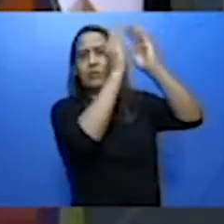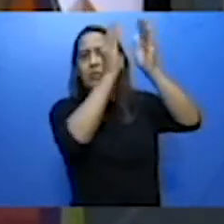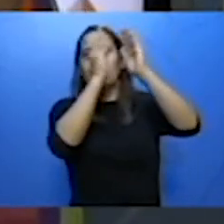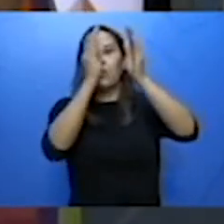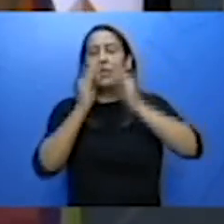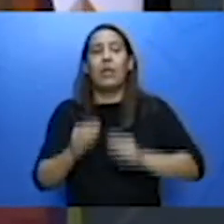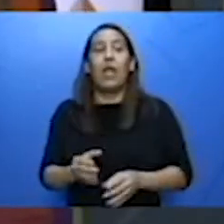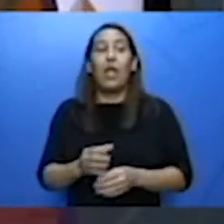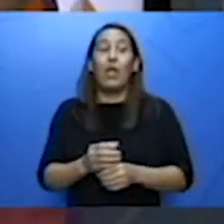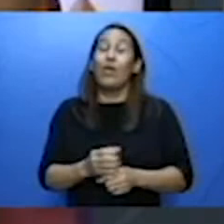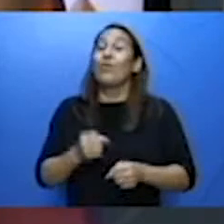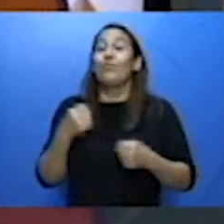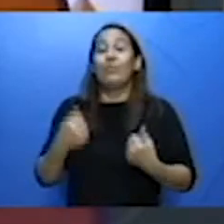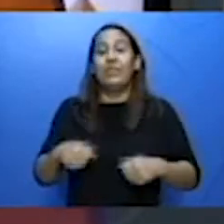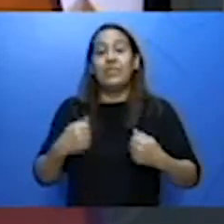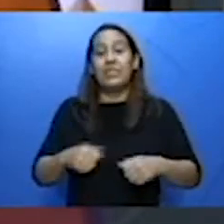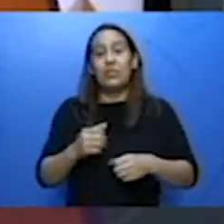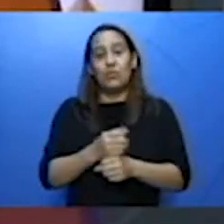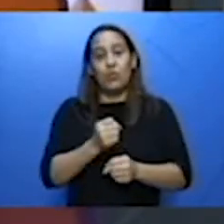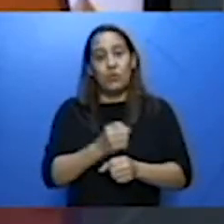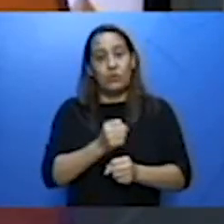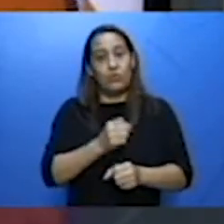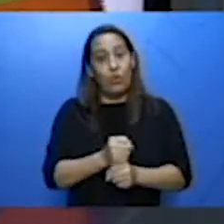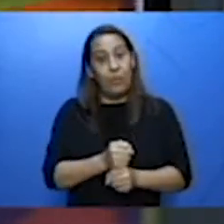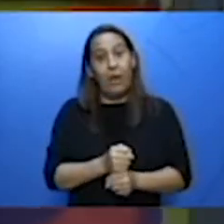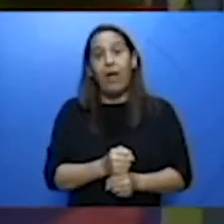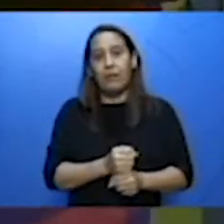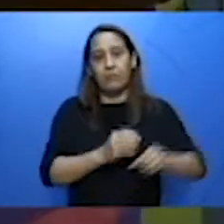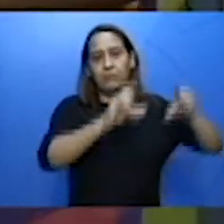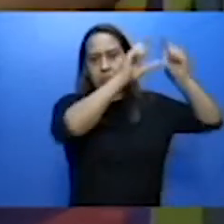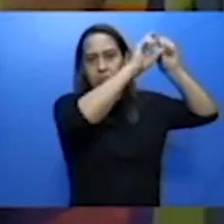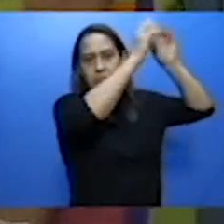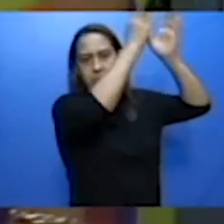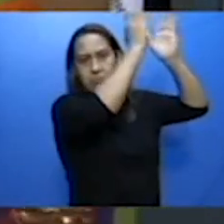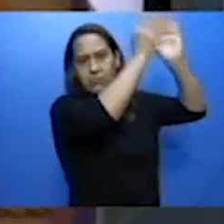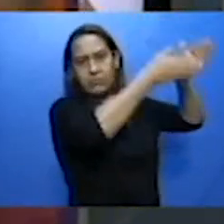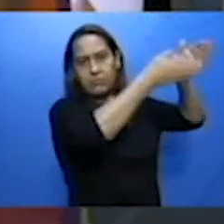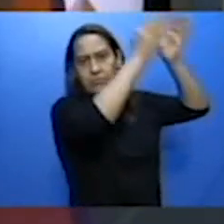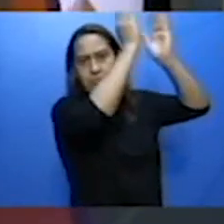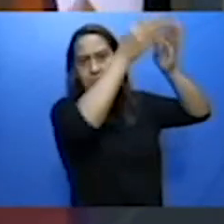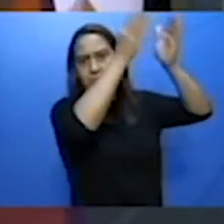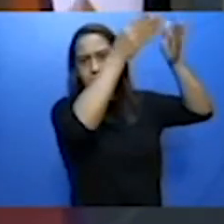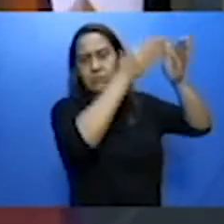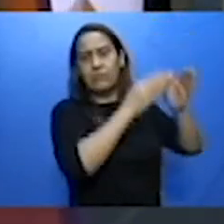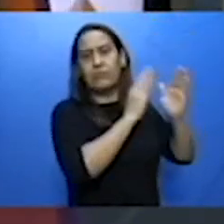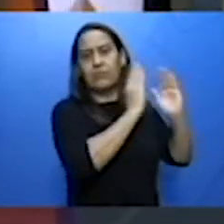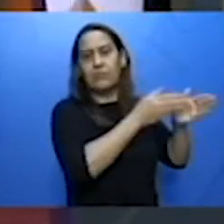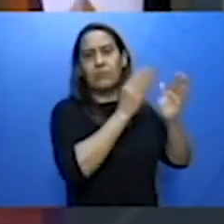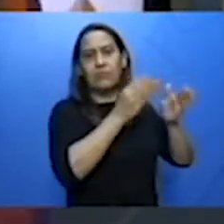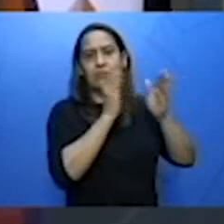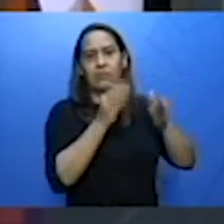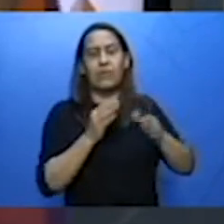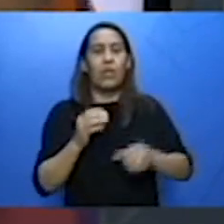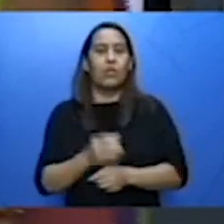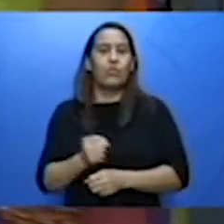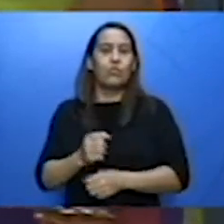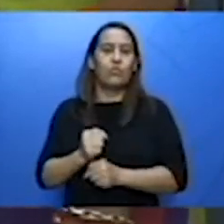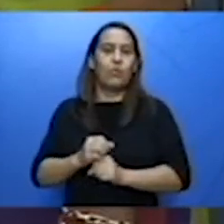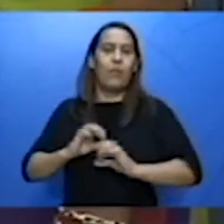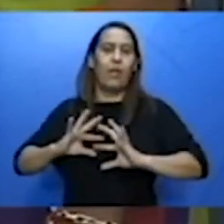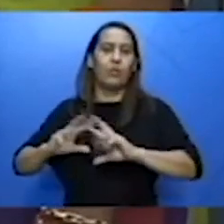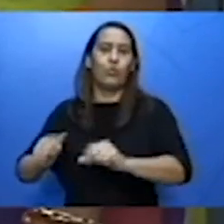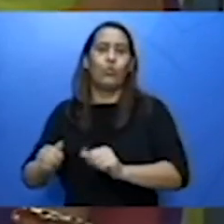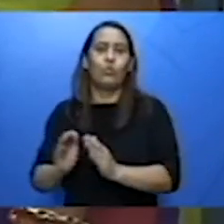vou juntar os livros nas duas prateleiras. Quanto que é? 44